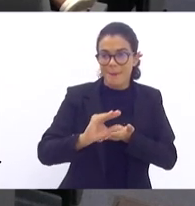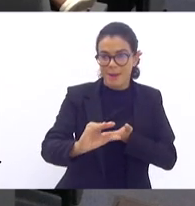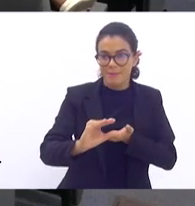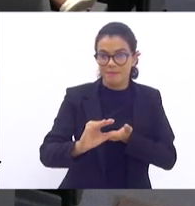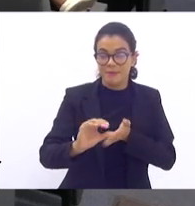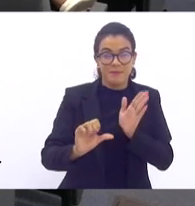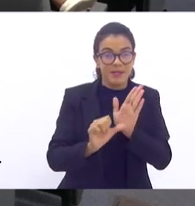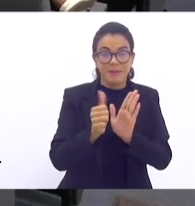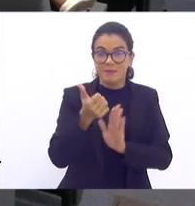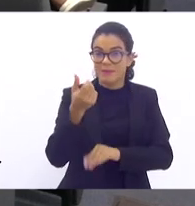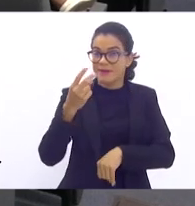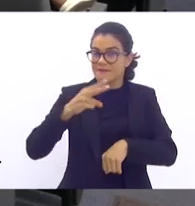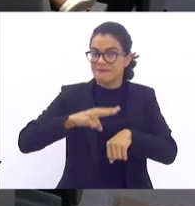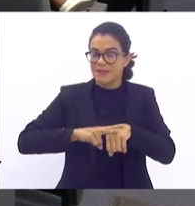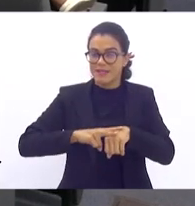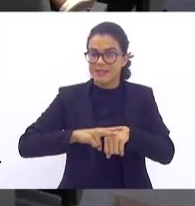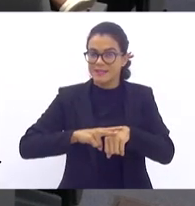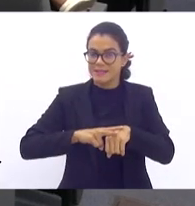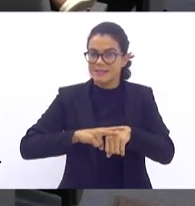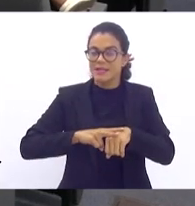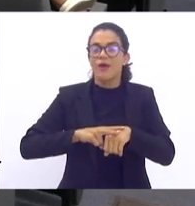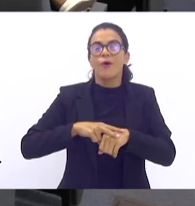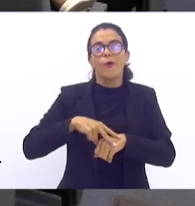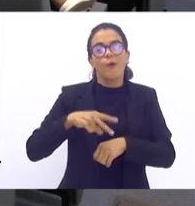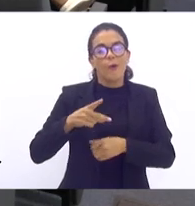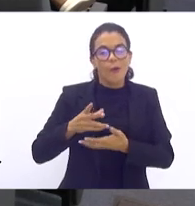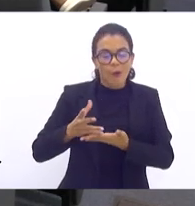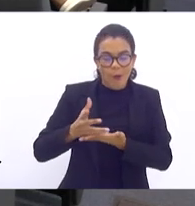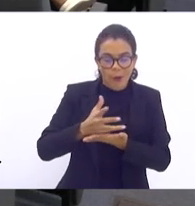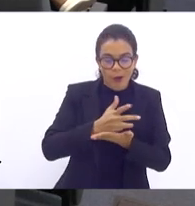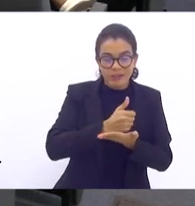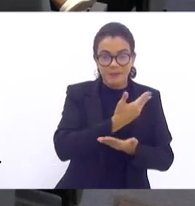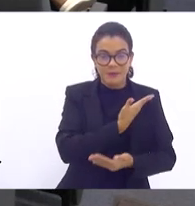pela primeira vez o orçamento público vai ter que vir especificado